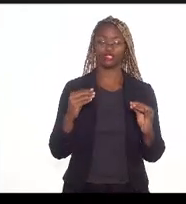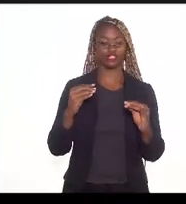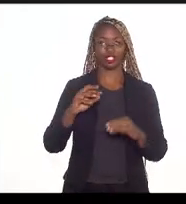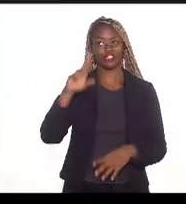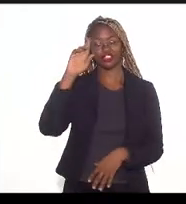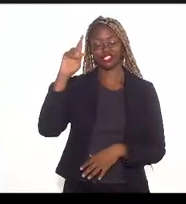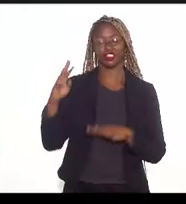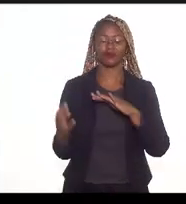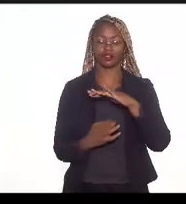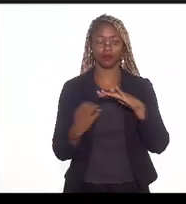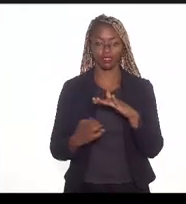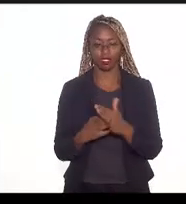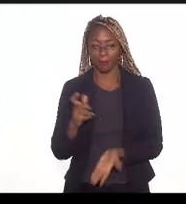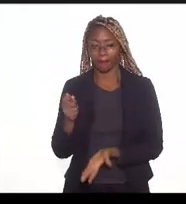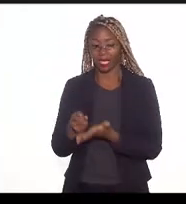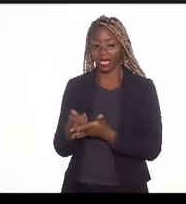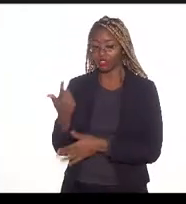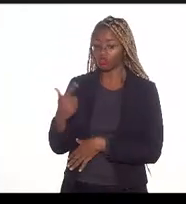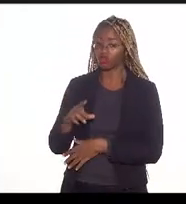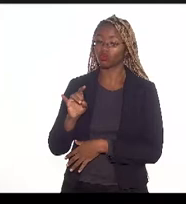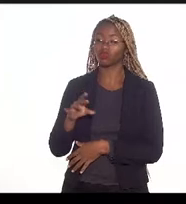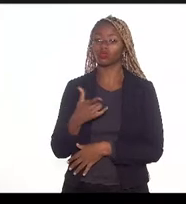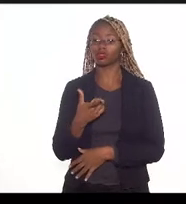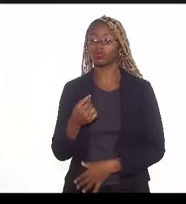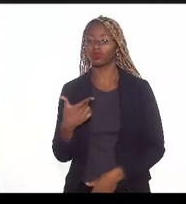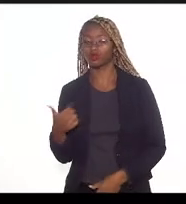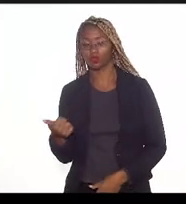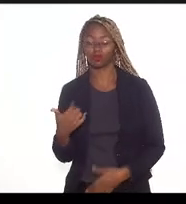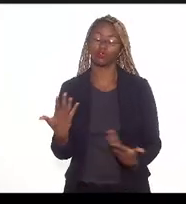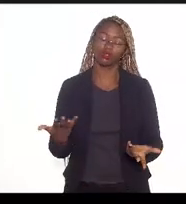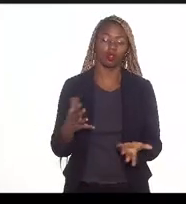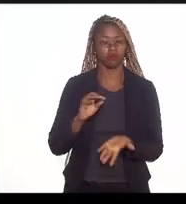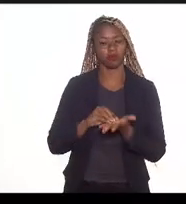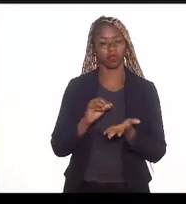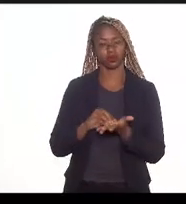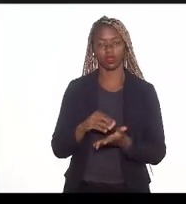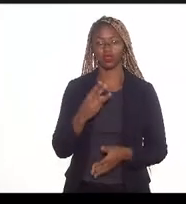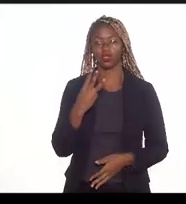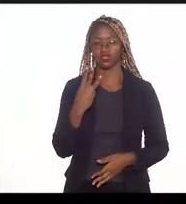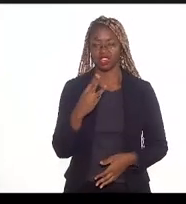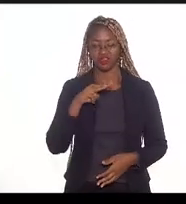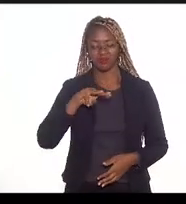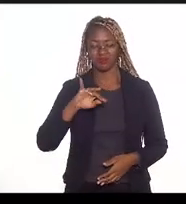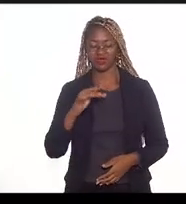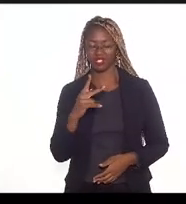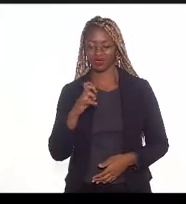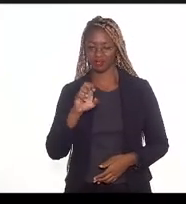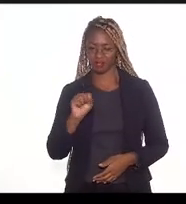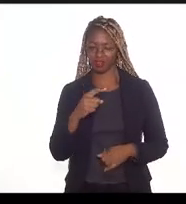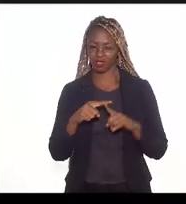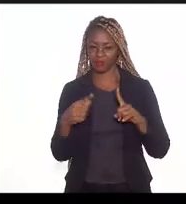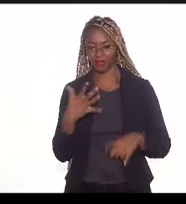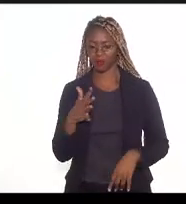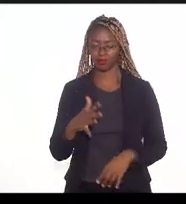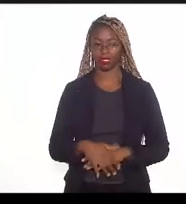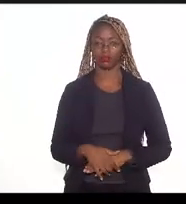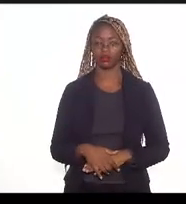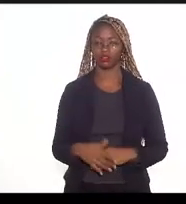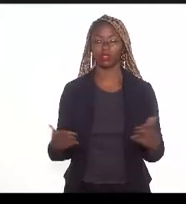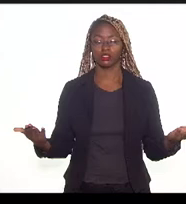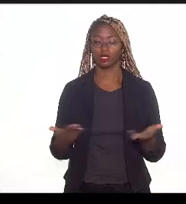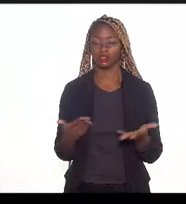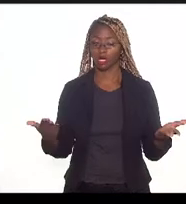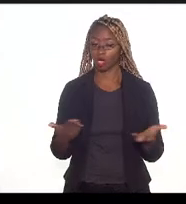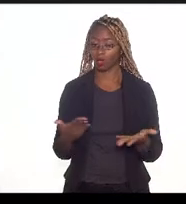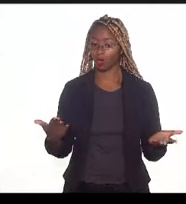eles voltarem a pagar em 2021. Então, a gente terminou com prejuízo de 3.500.000, aproximadamente. Em 2021, a gente já reverteu esse resultado